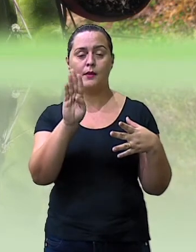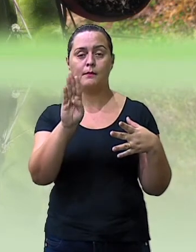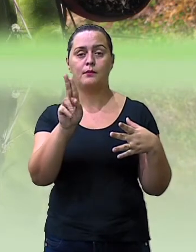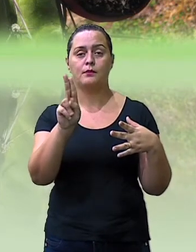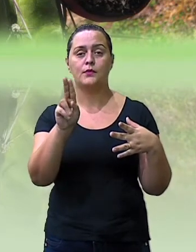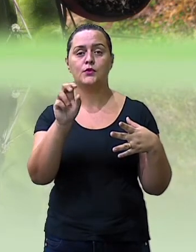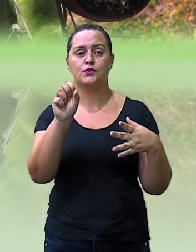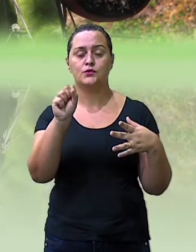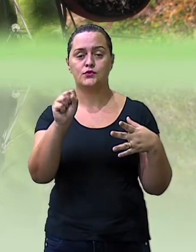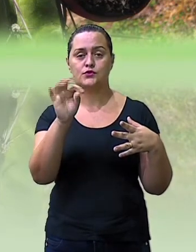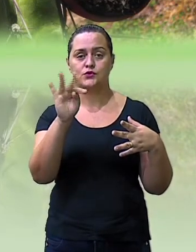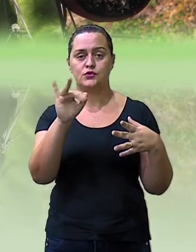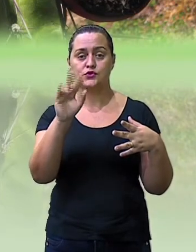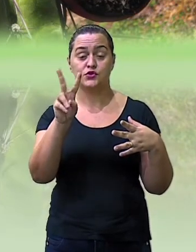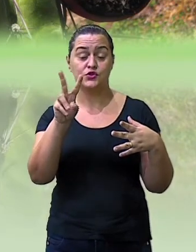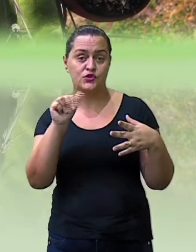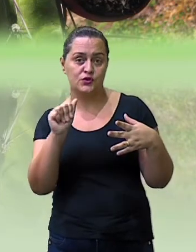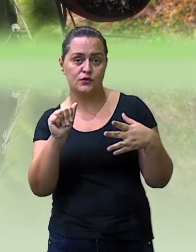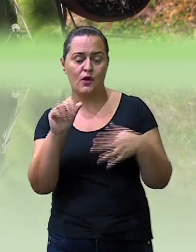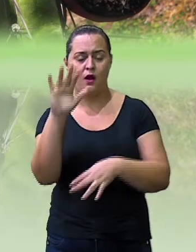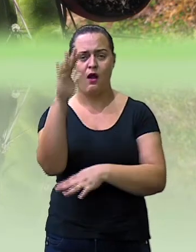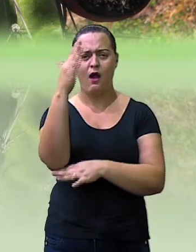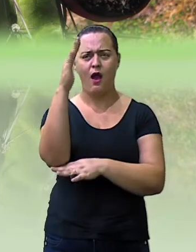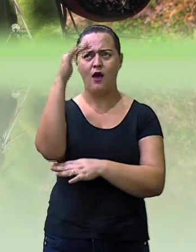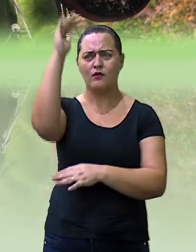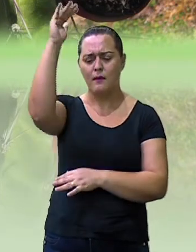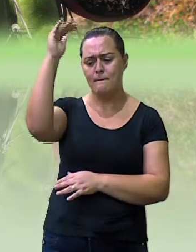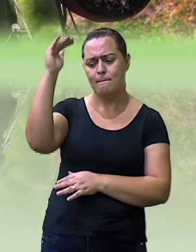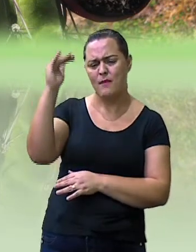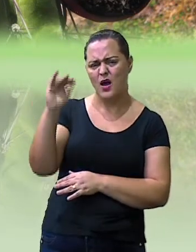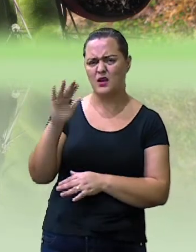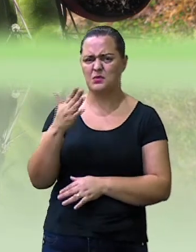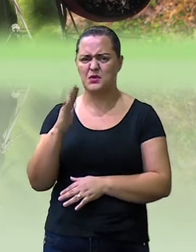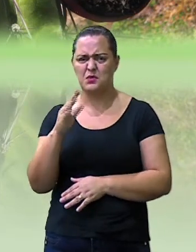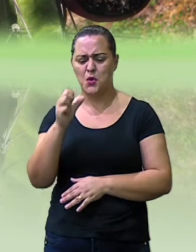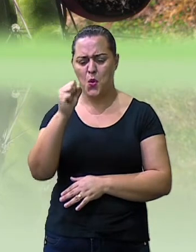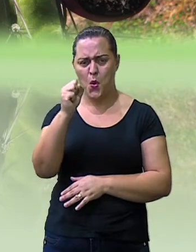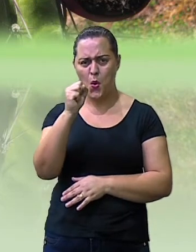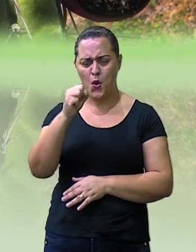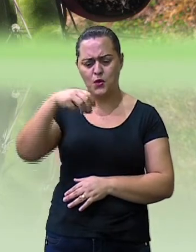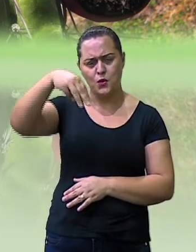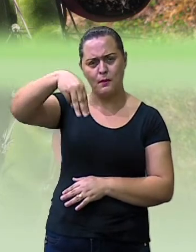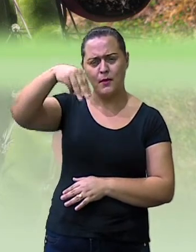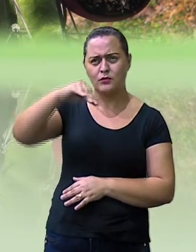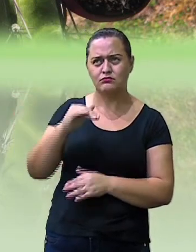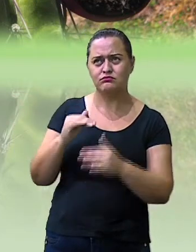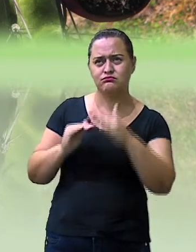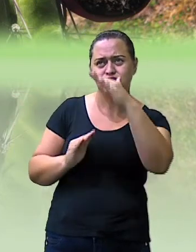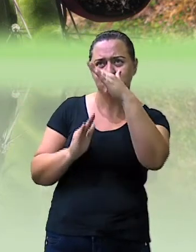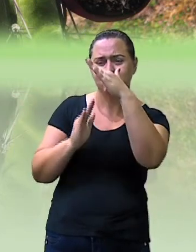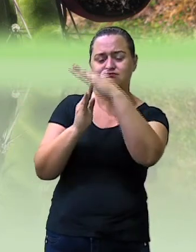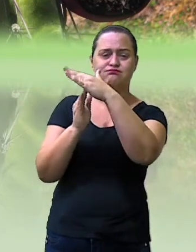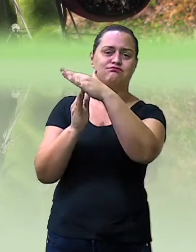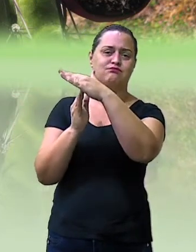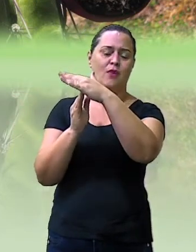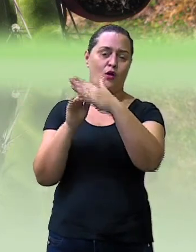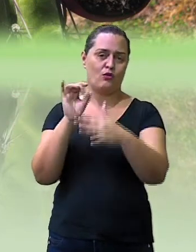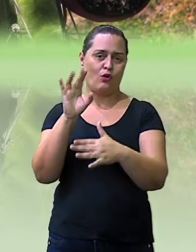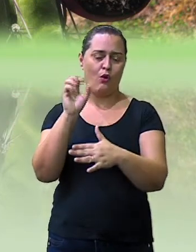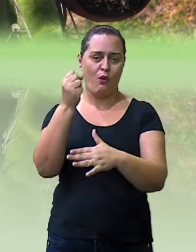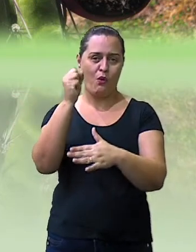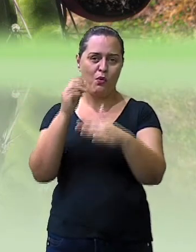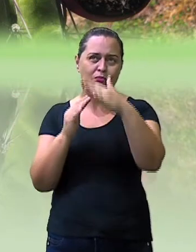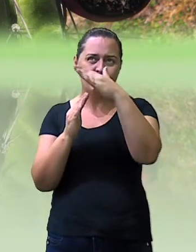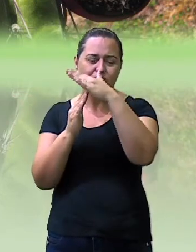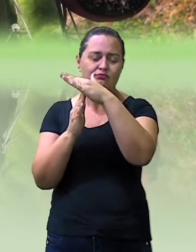por árvores baixas com cerca de 8 metros de altura, como o xique-xique e a